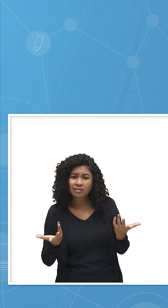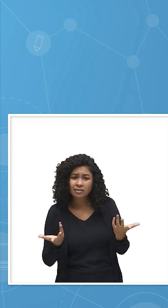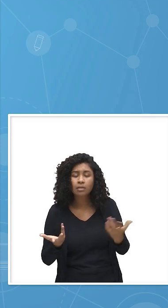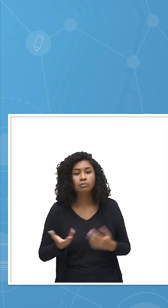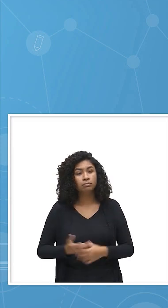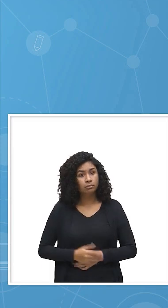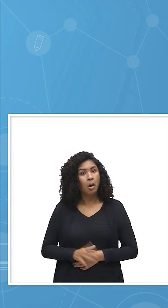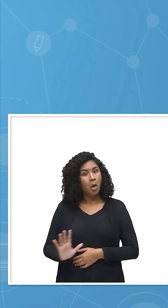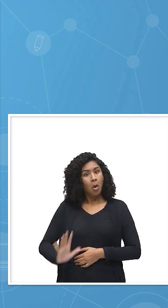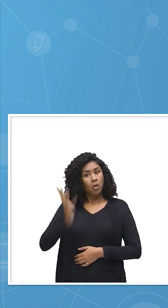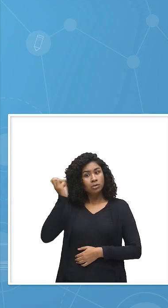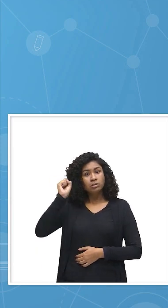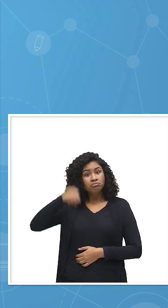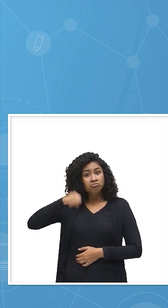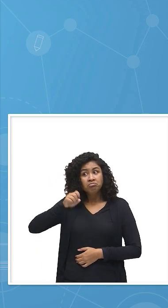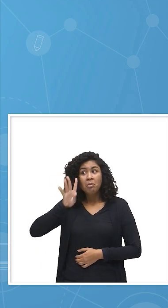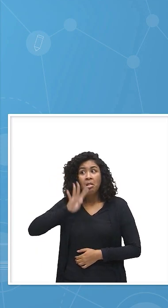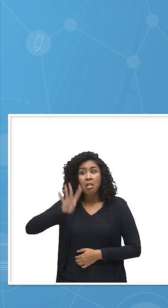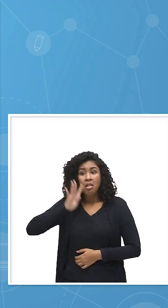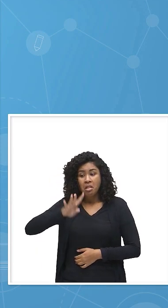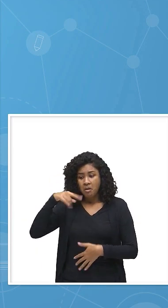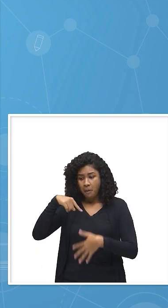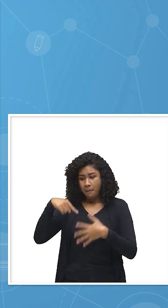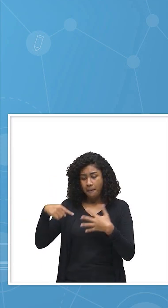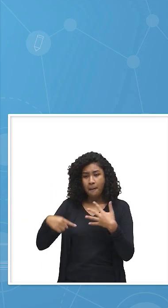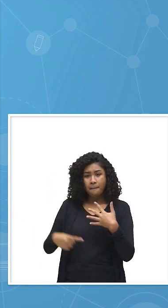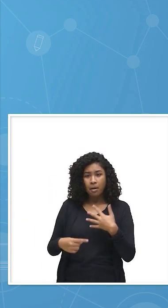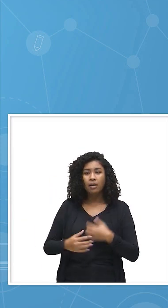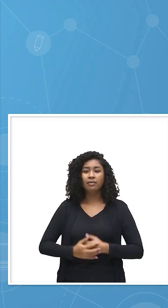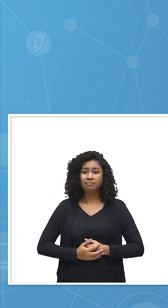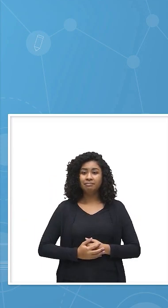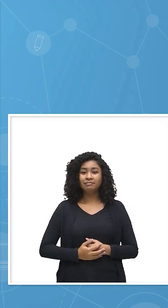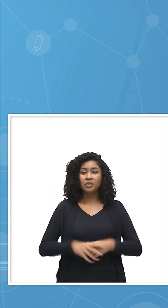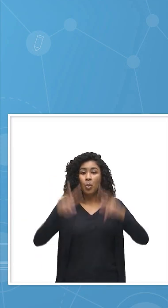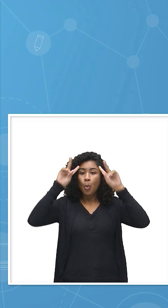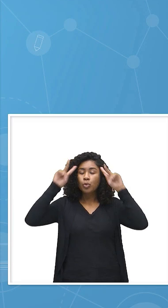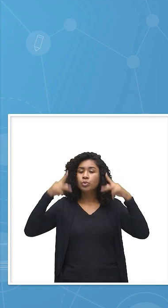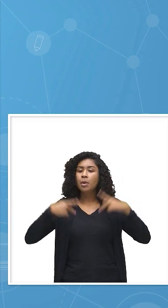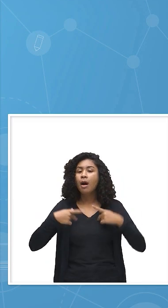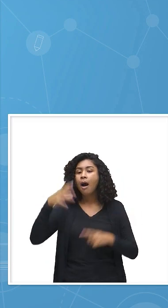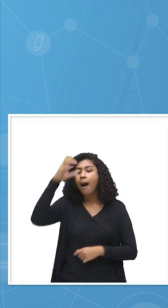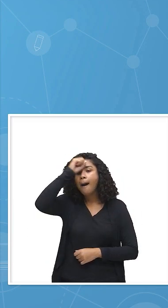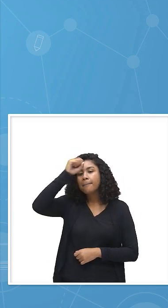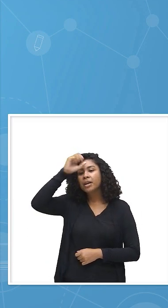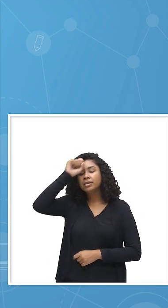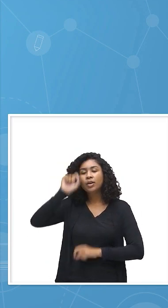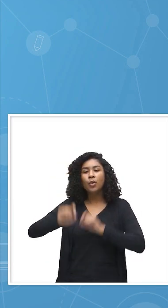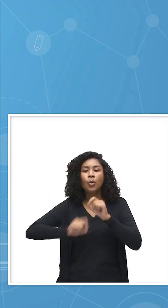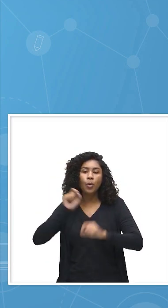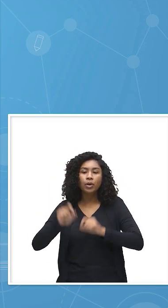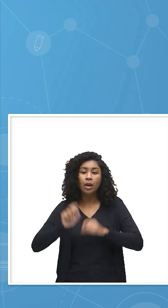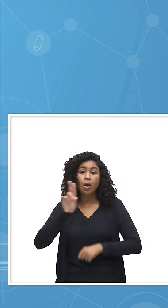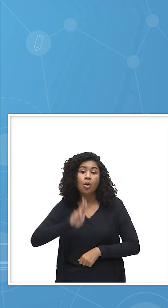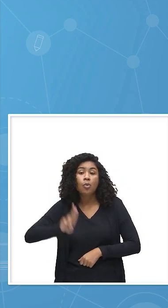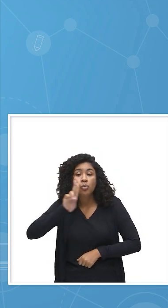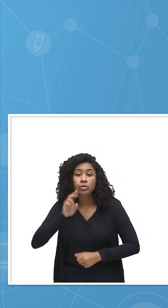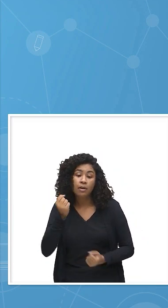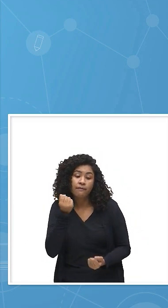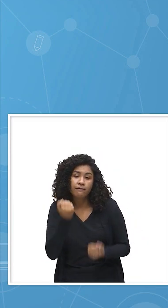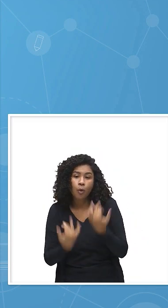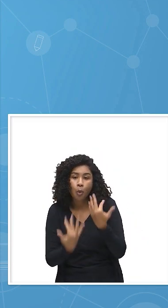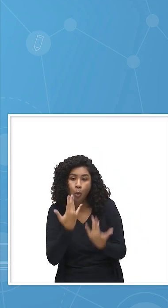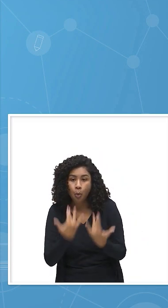aconteceram muitas coisas bacanas. Os seres humanos, por exemplo, aprenderam a controlar o fogo, tá? É importante